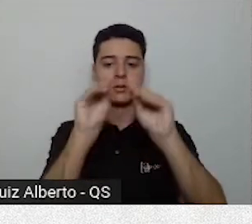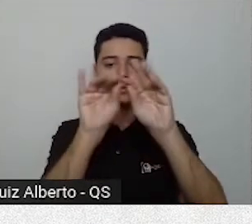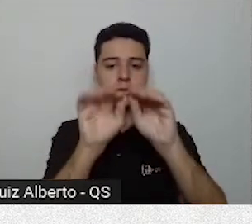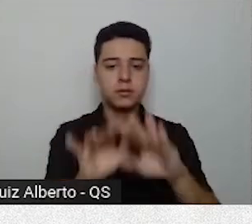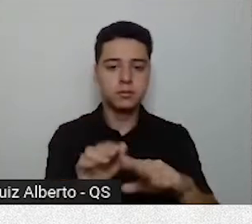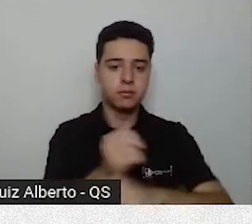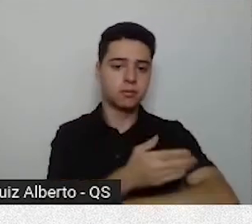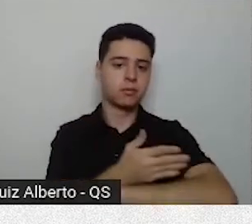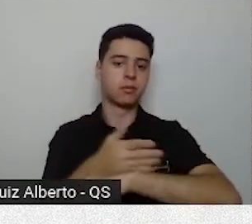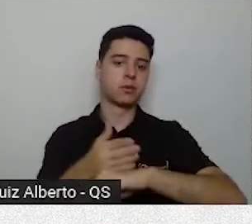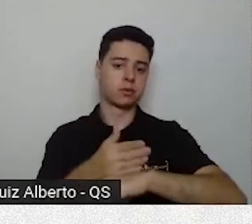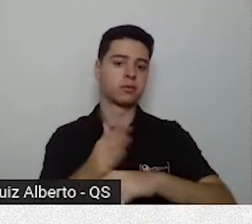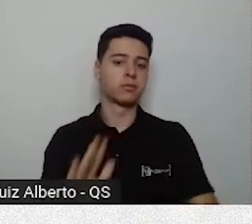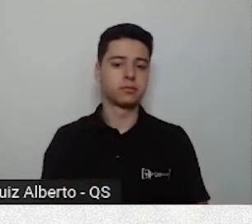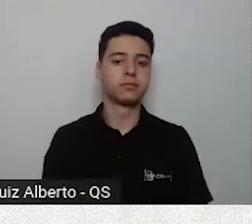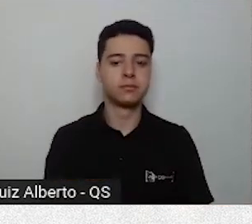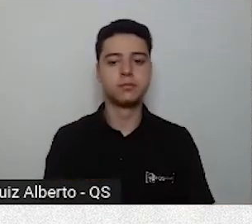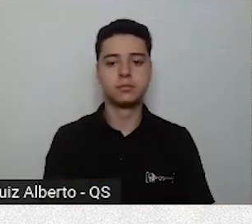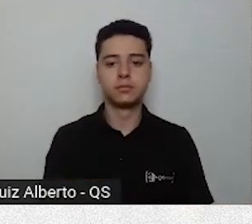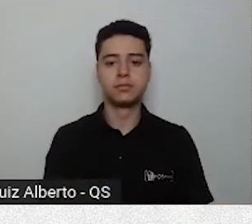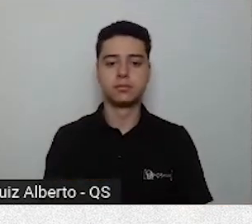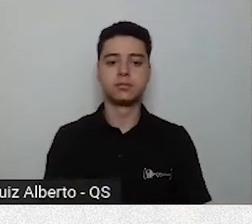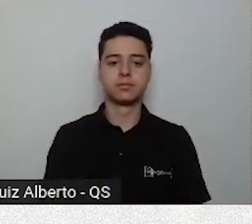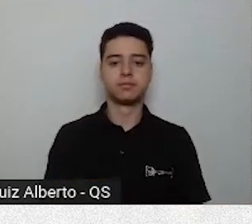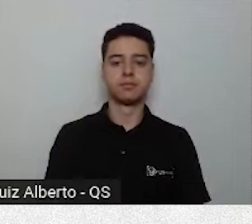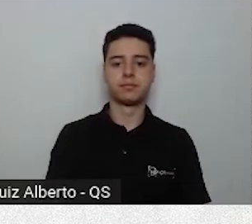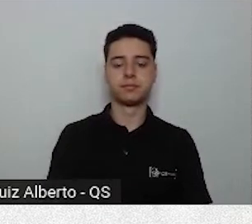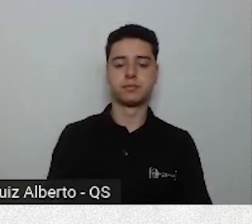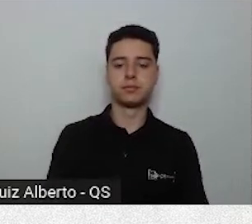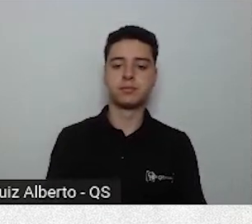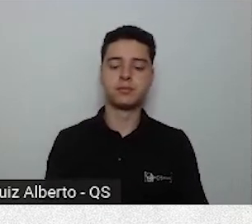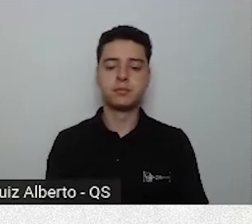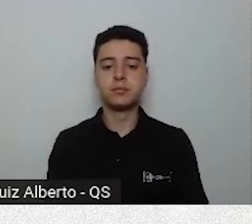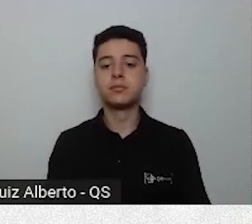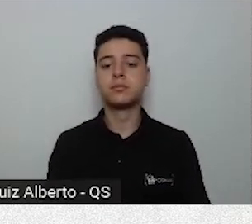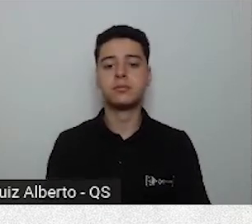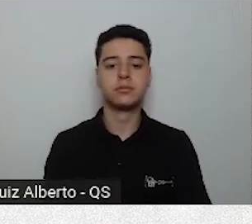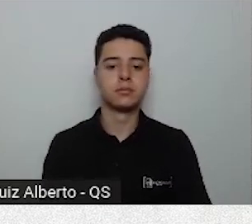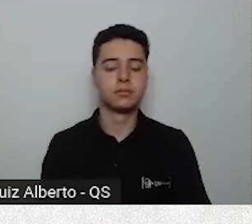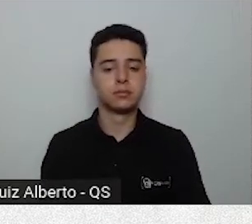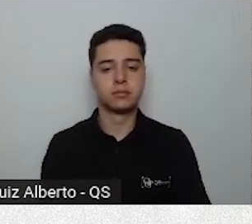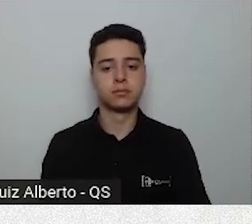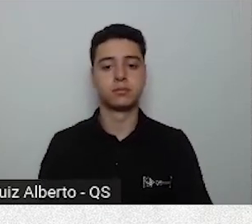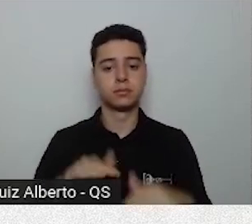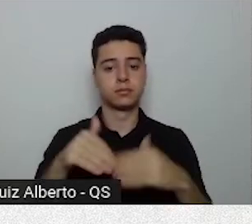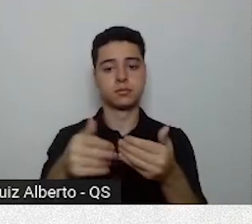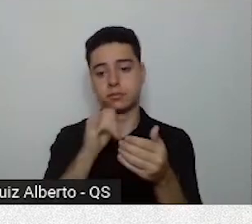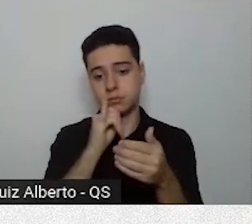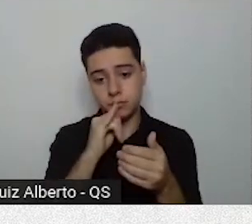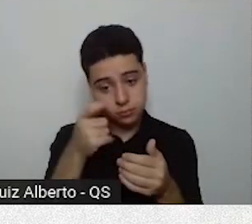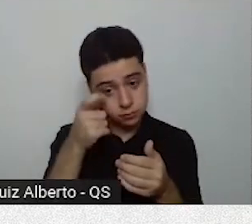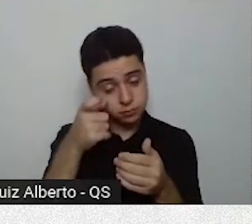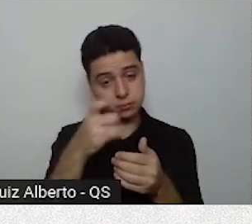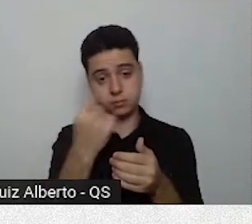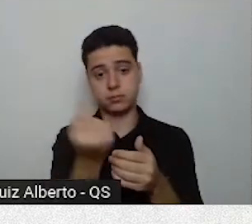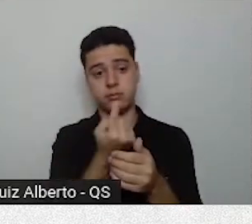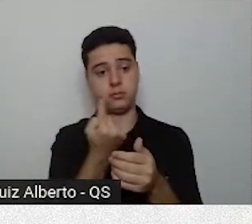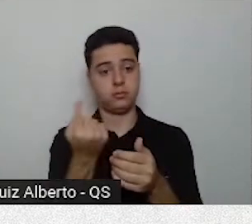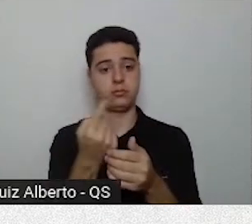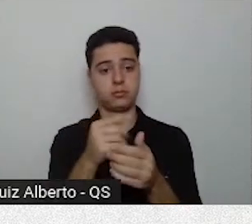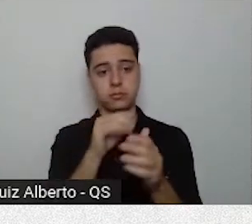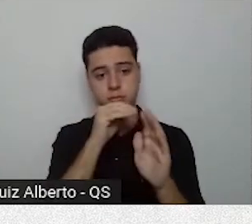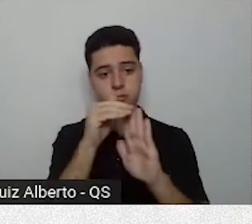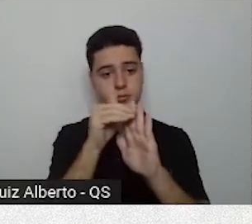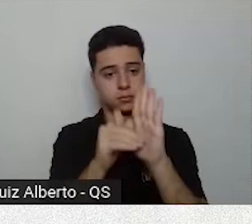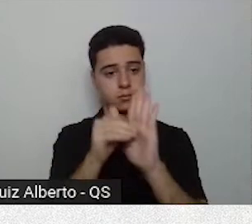do pigmento, do pozinho do açaí em pó. E por isso que é interessante a gente filtrar. A